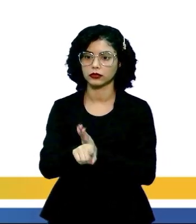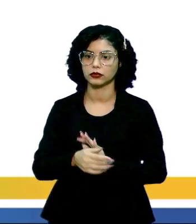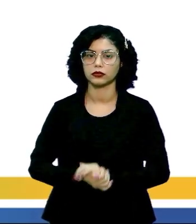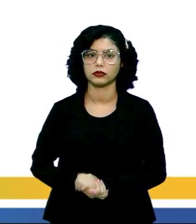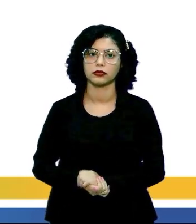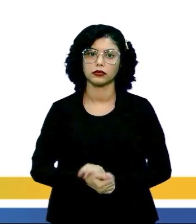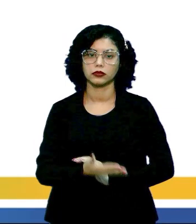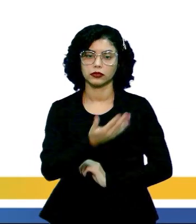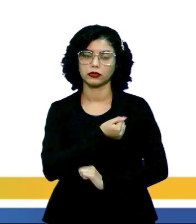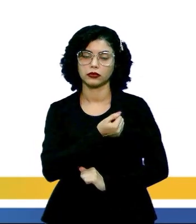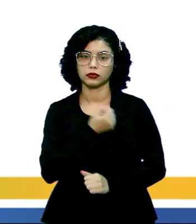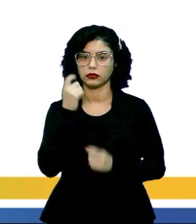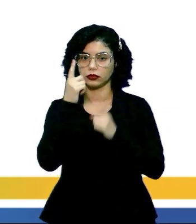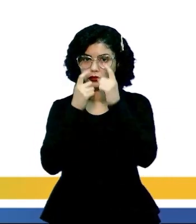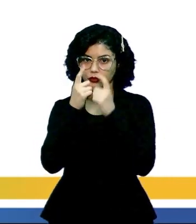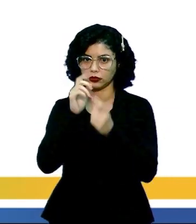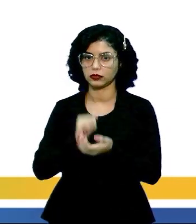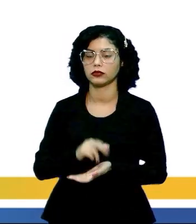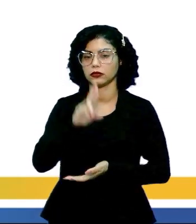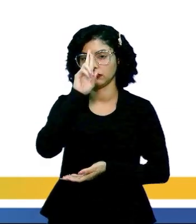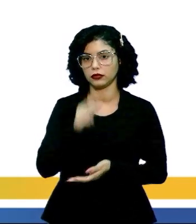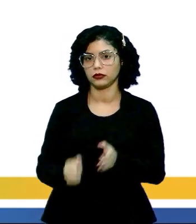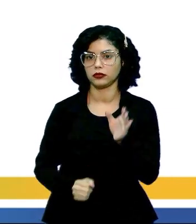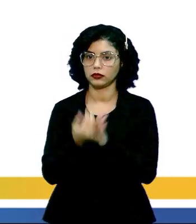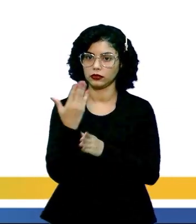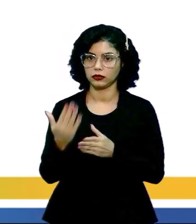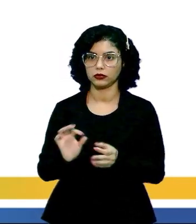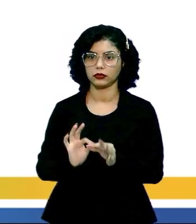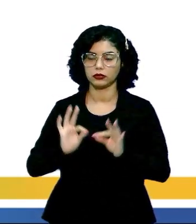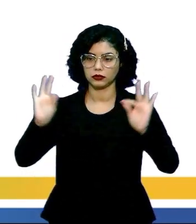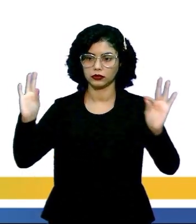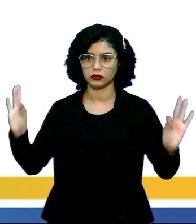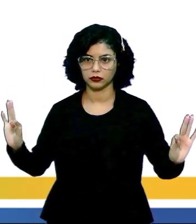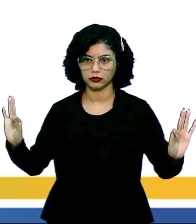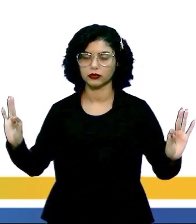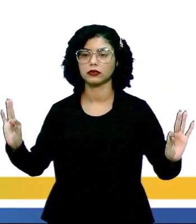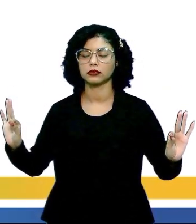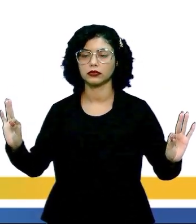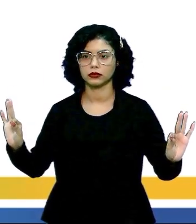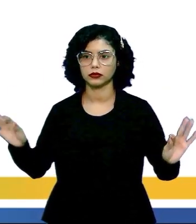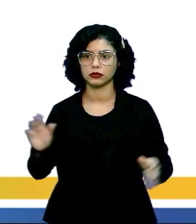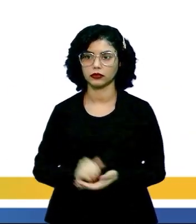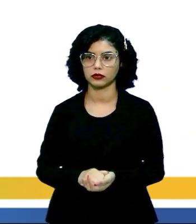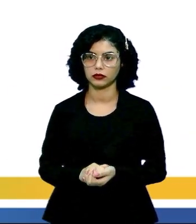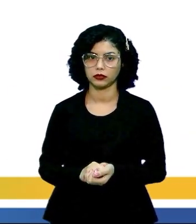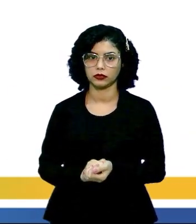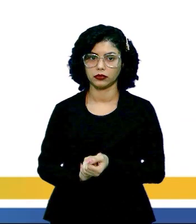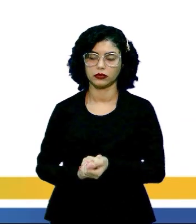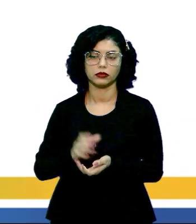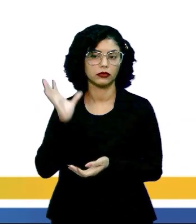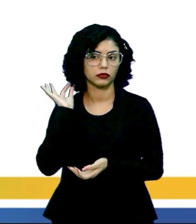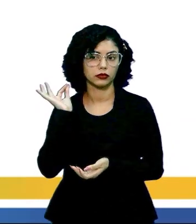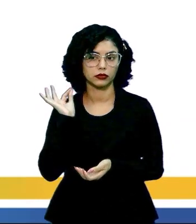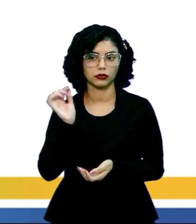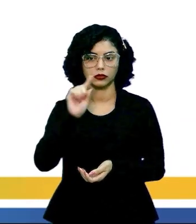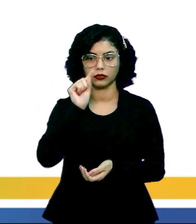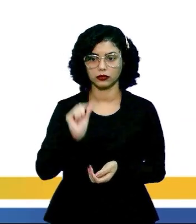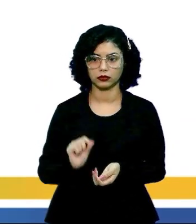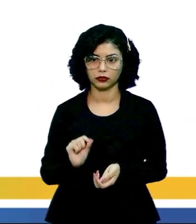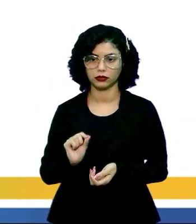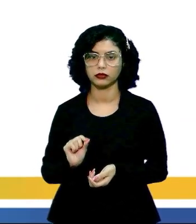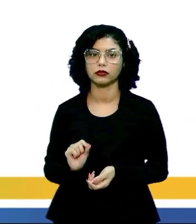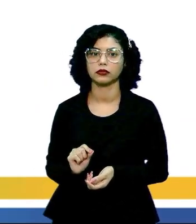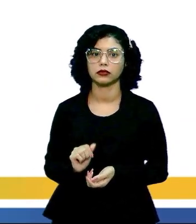O número que expressa a razão existente entre o comprimento do diâmetro de um fio